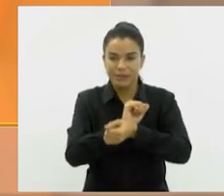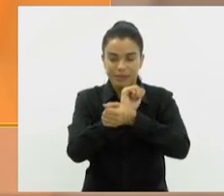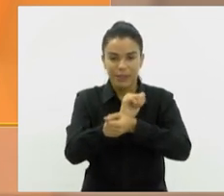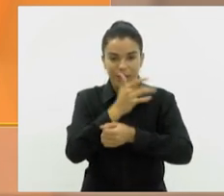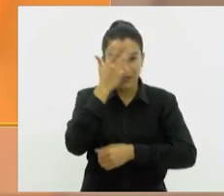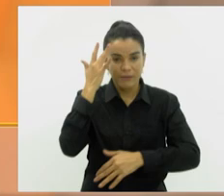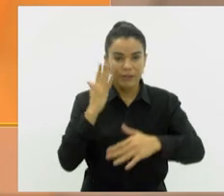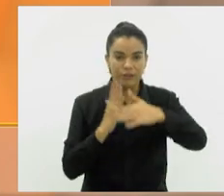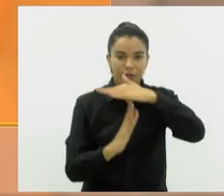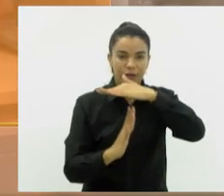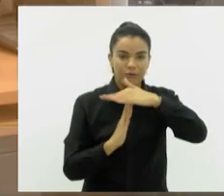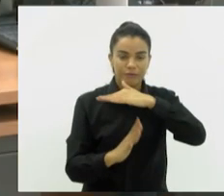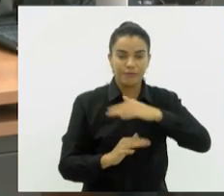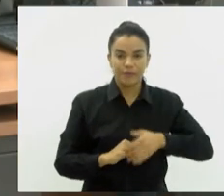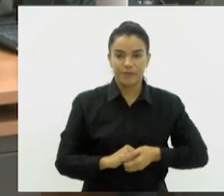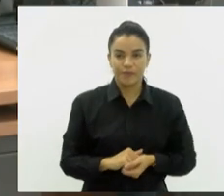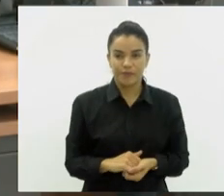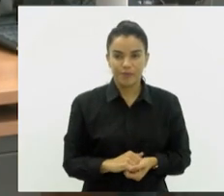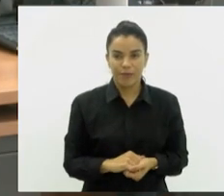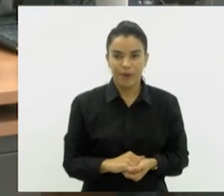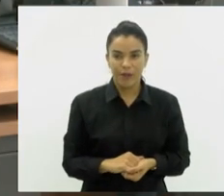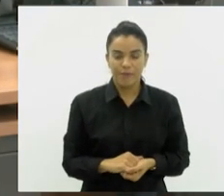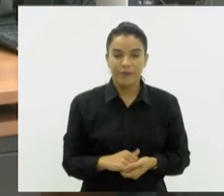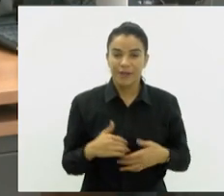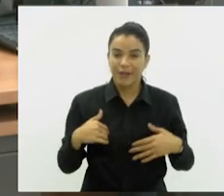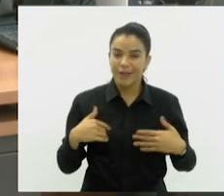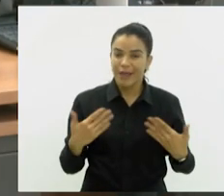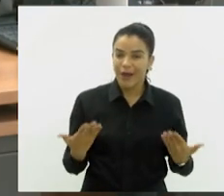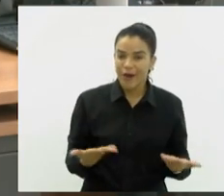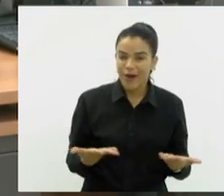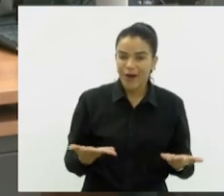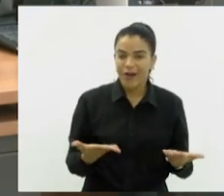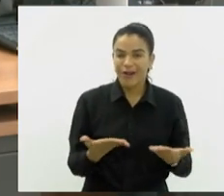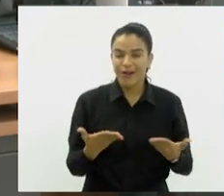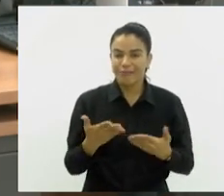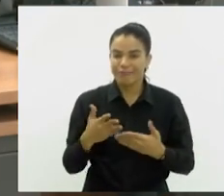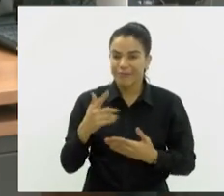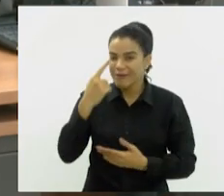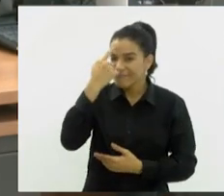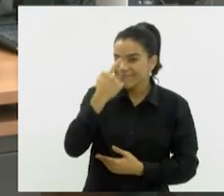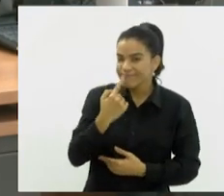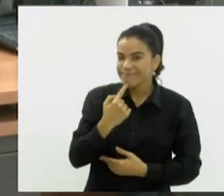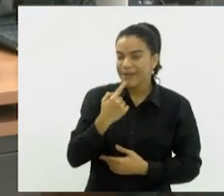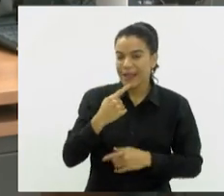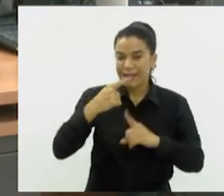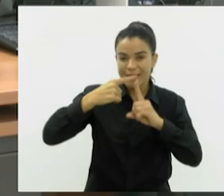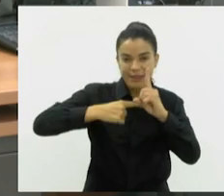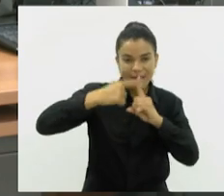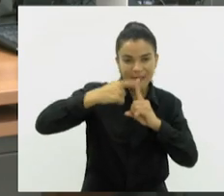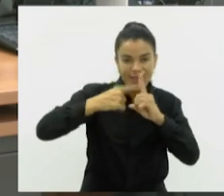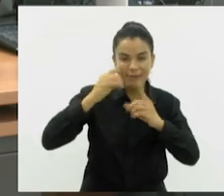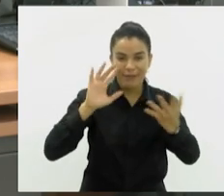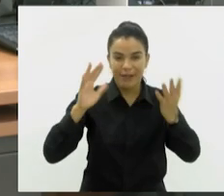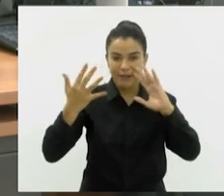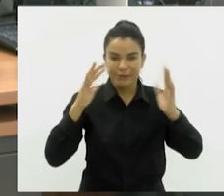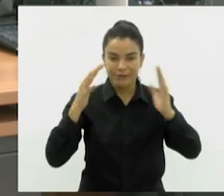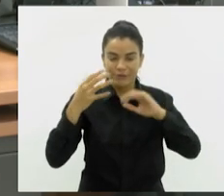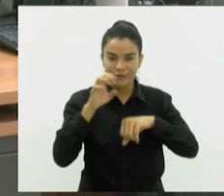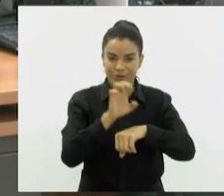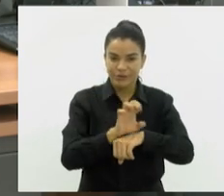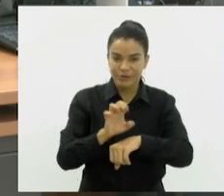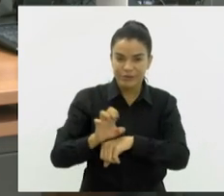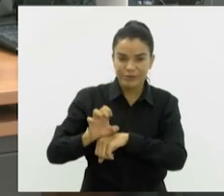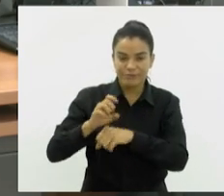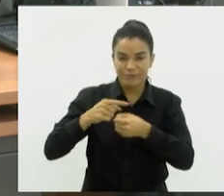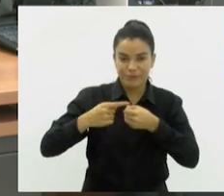os refugiados e a gente vai dar aquela olhada nas temperaturas aqui numas cidades do Estado do Rio de